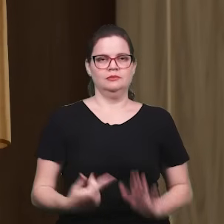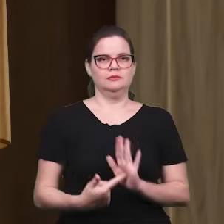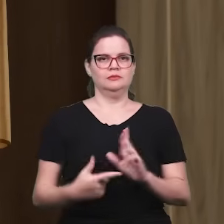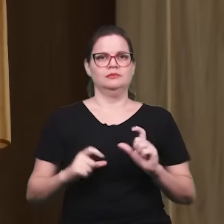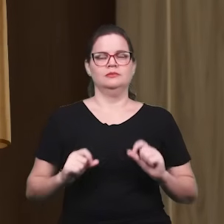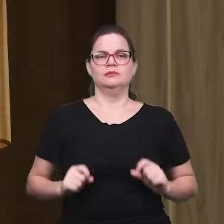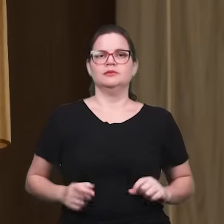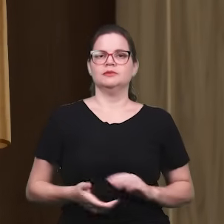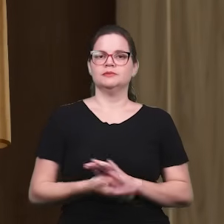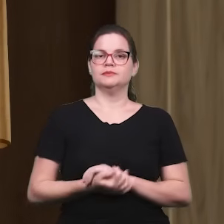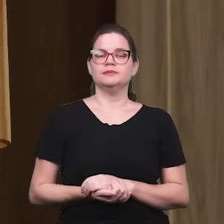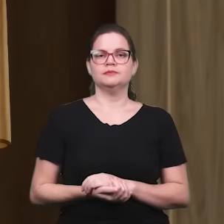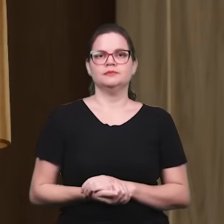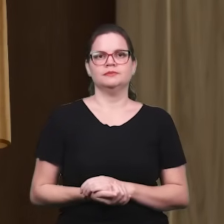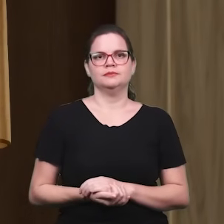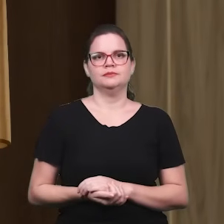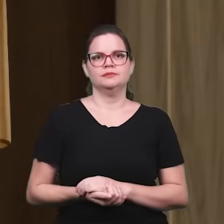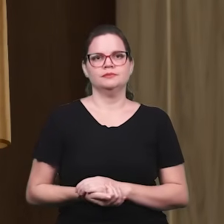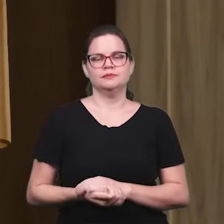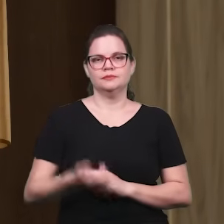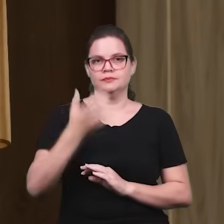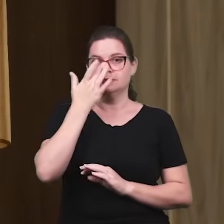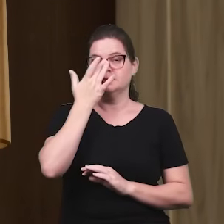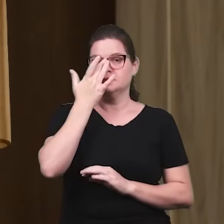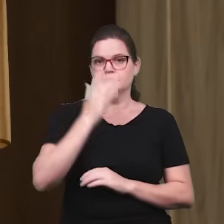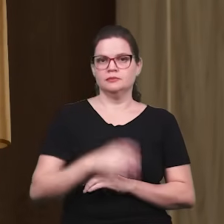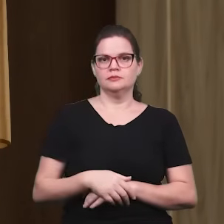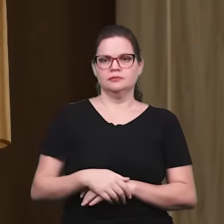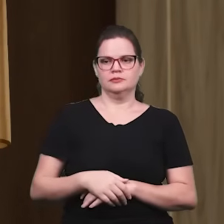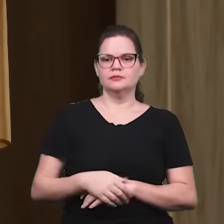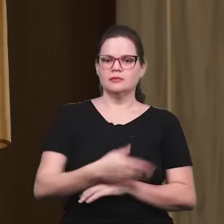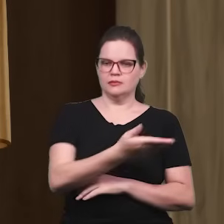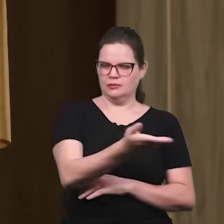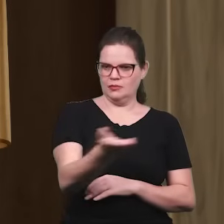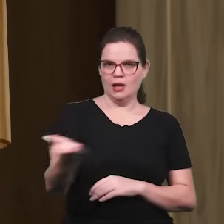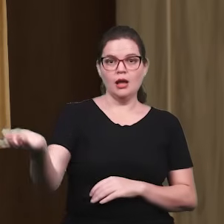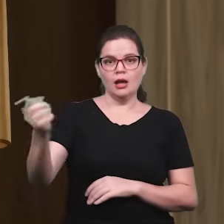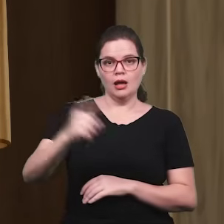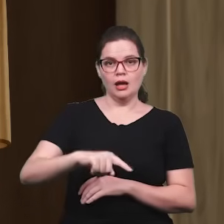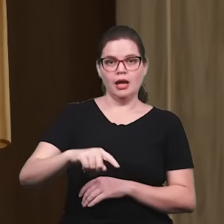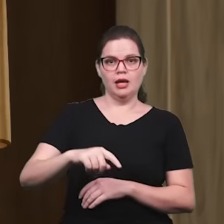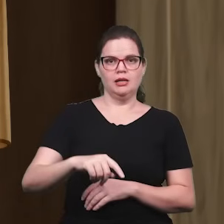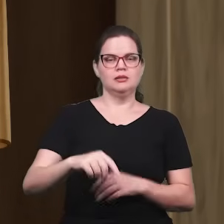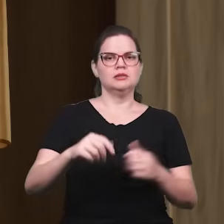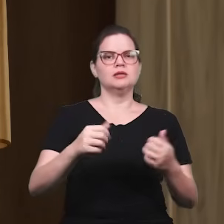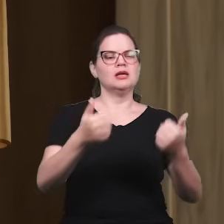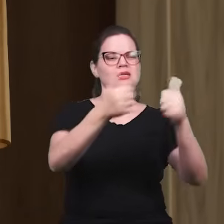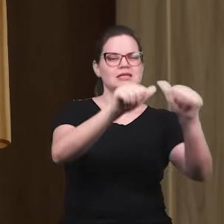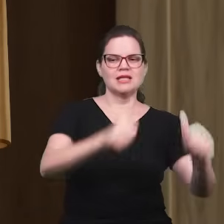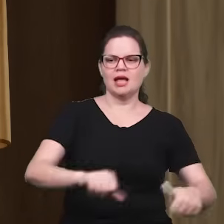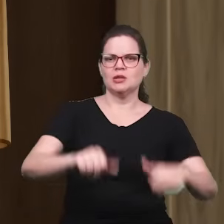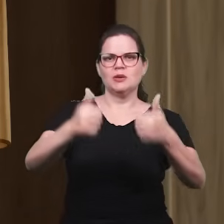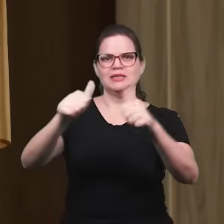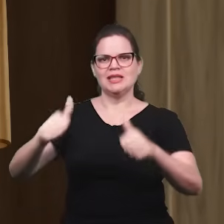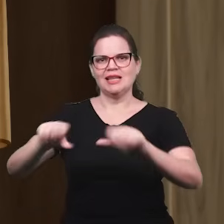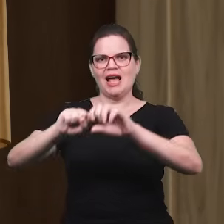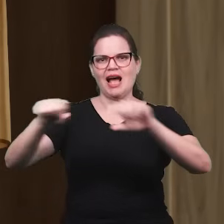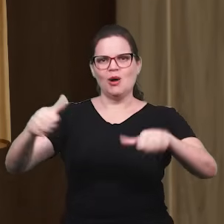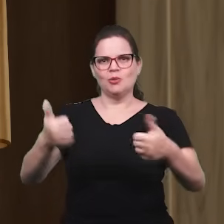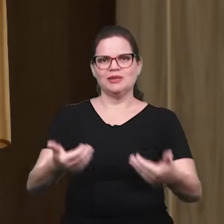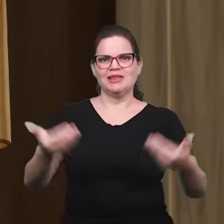ó, este tirou os altos e quebrou as estátuas e